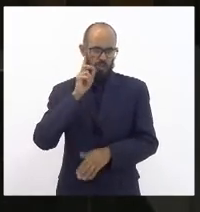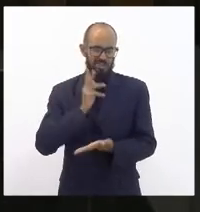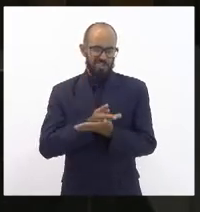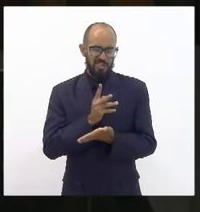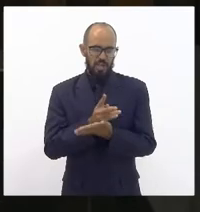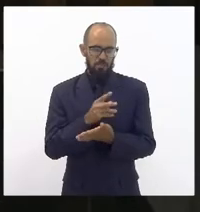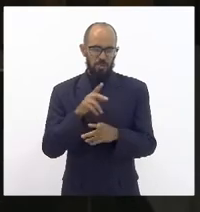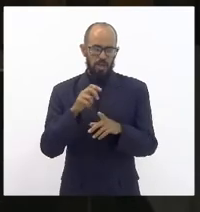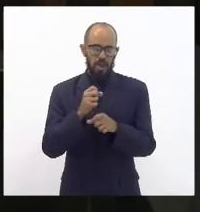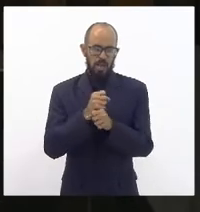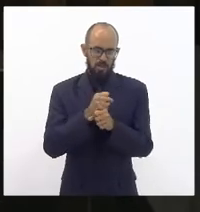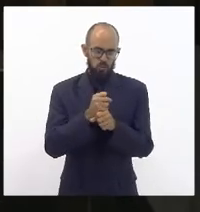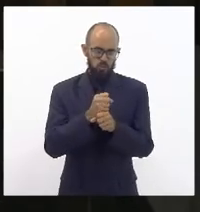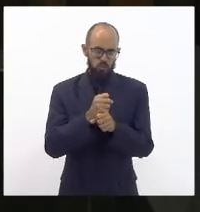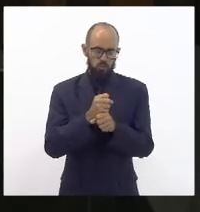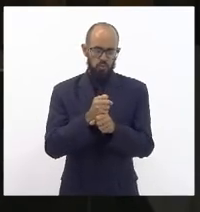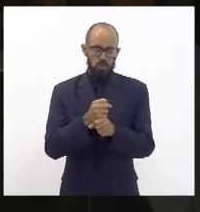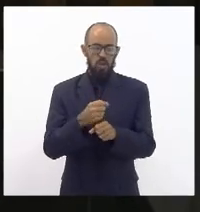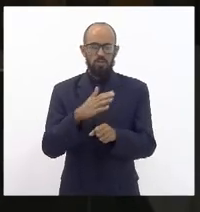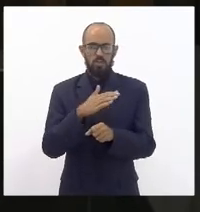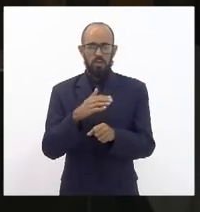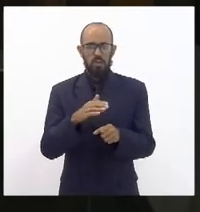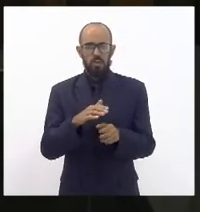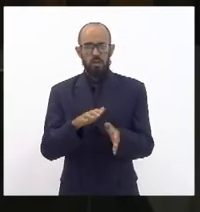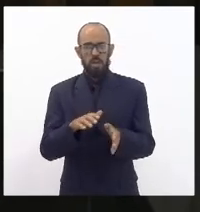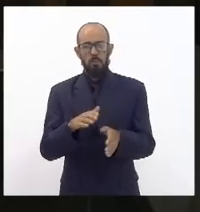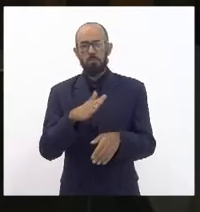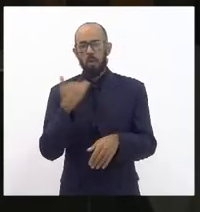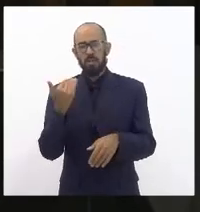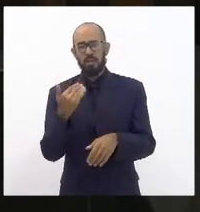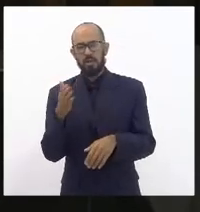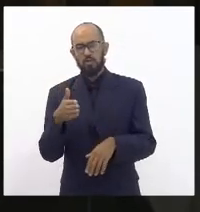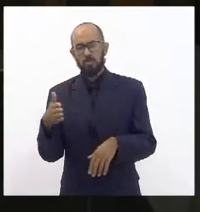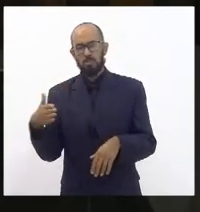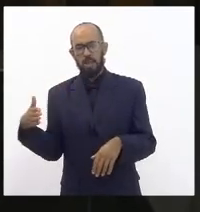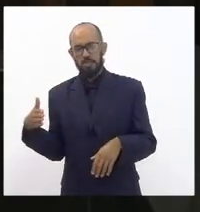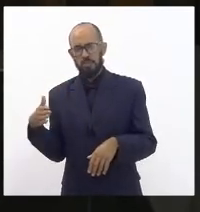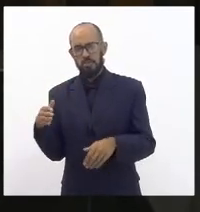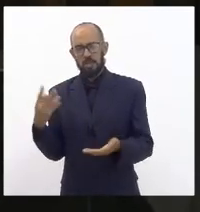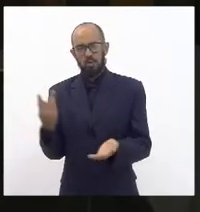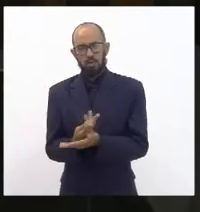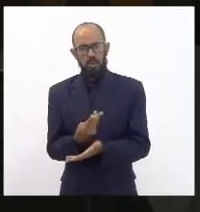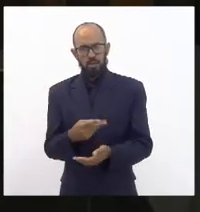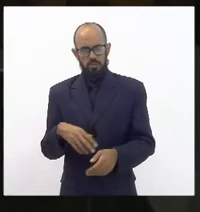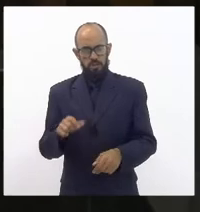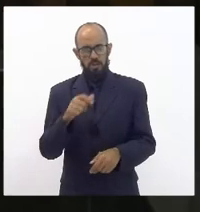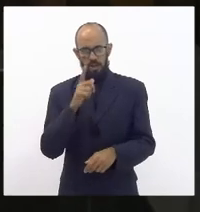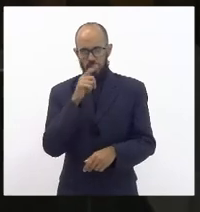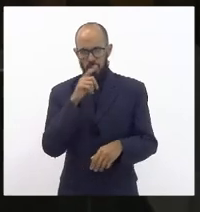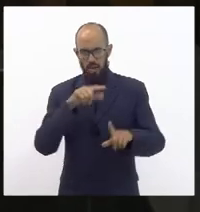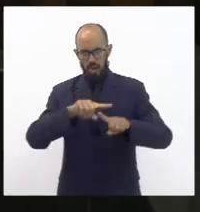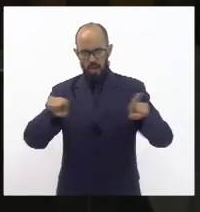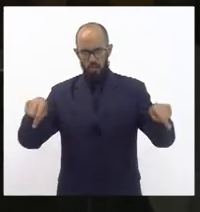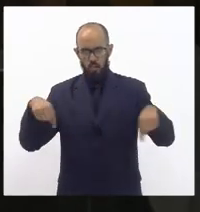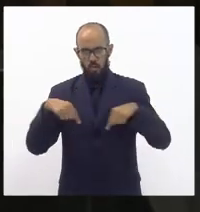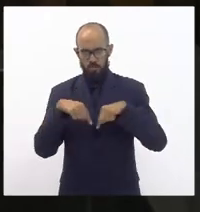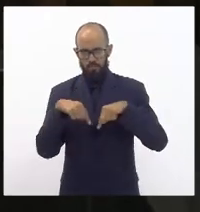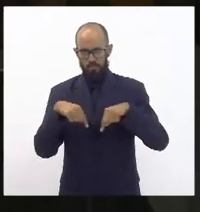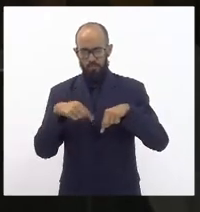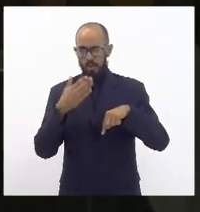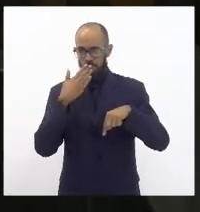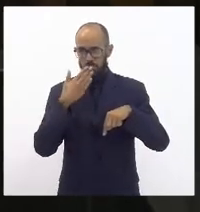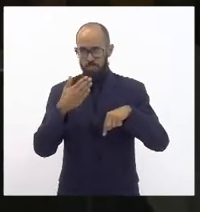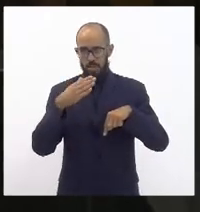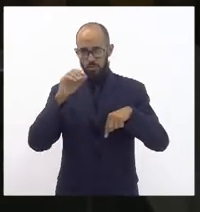essa mortandade de peixe absurda que a gente vê na região ali da lagoa de Piratininga eu faço um apelo aqui ao